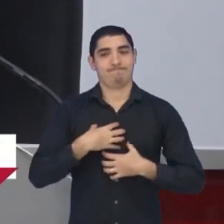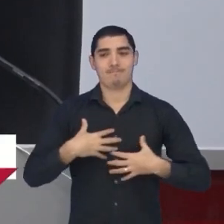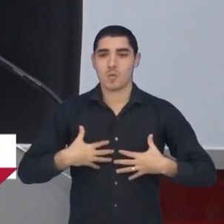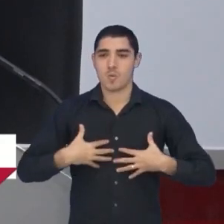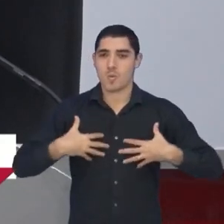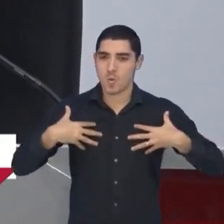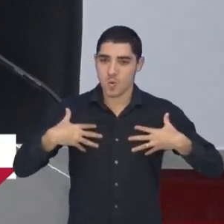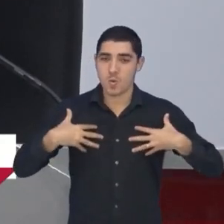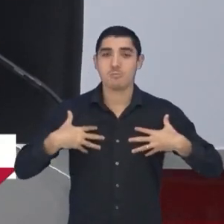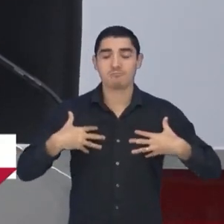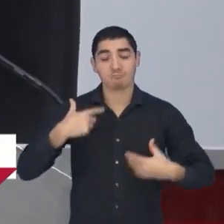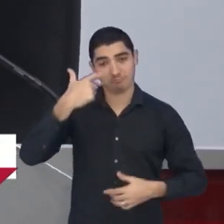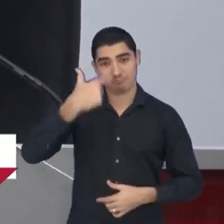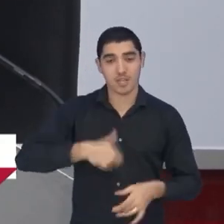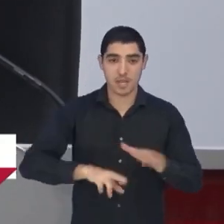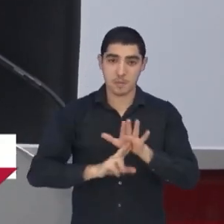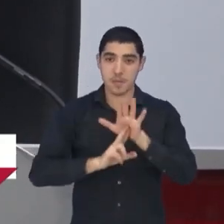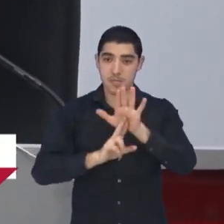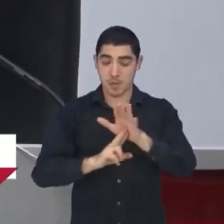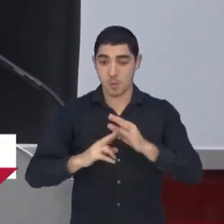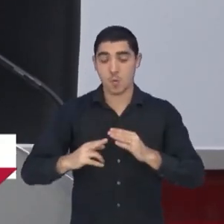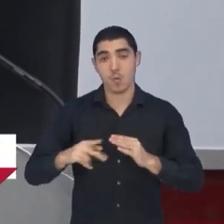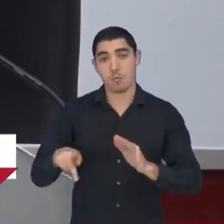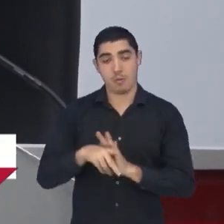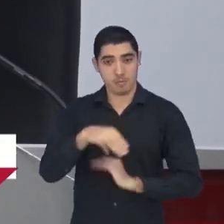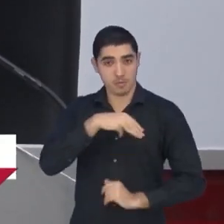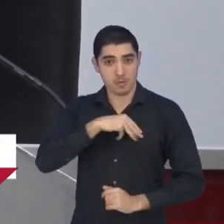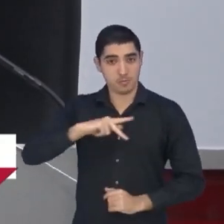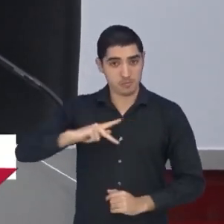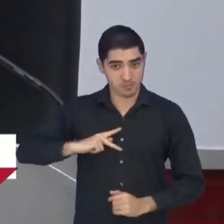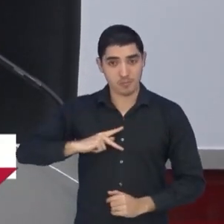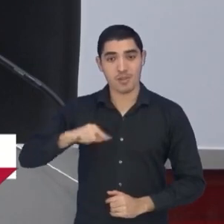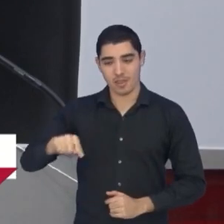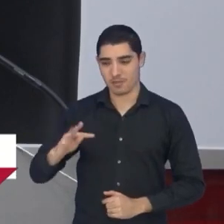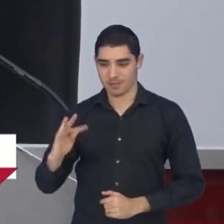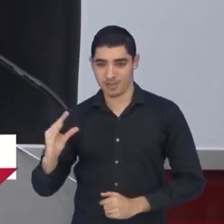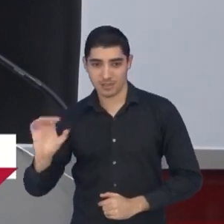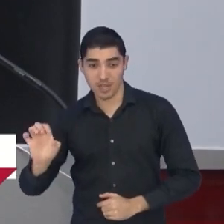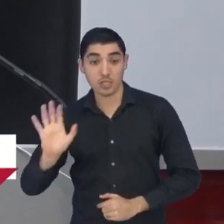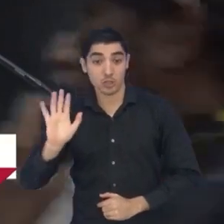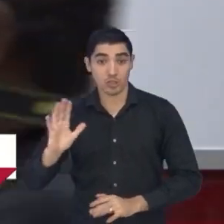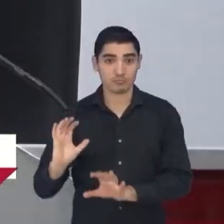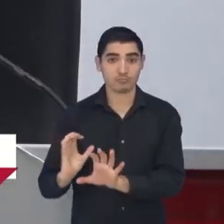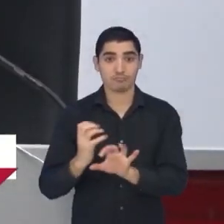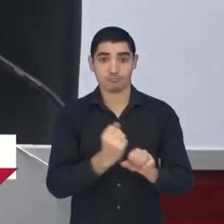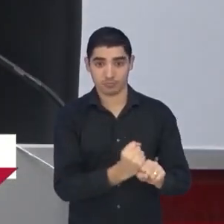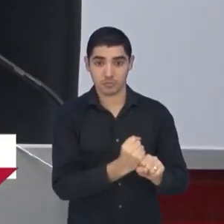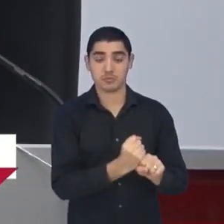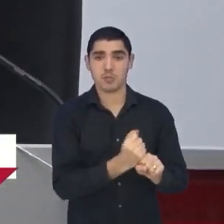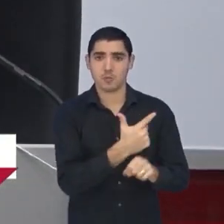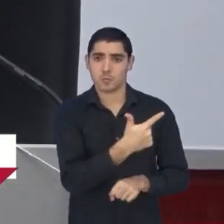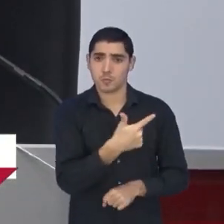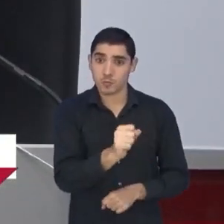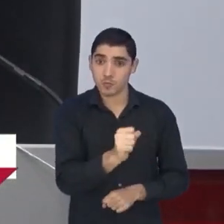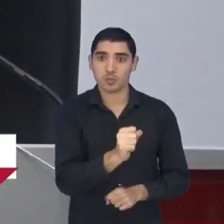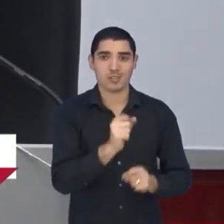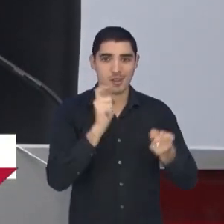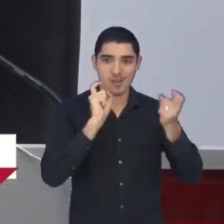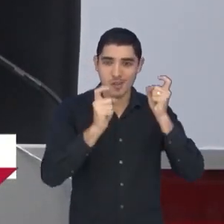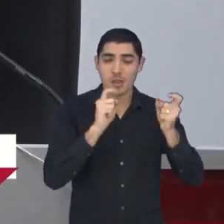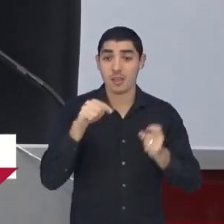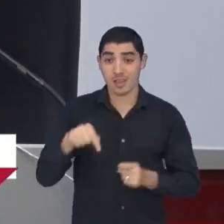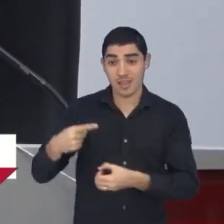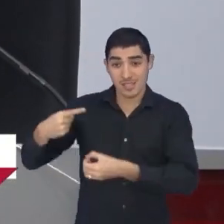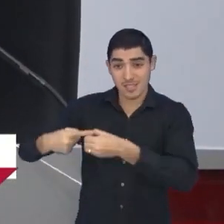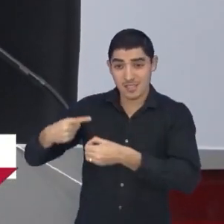representar o Ministério Público de contas nesse 28º ciclo de debates numa cidade tão linda tão importante a a